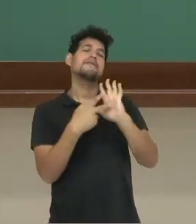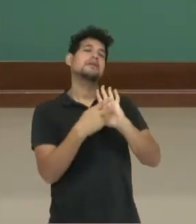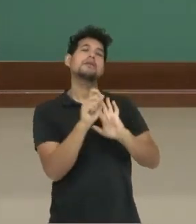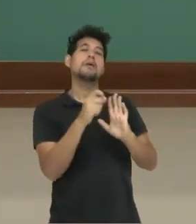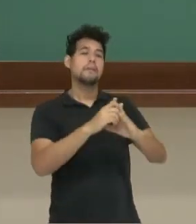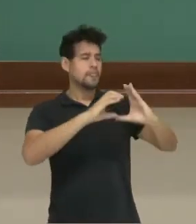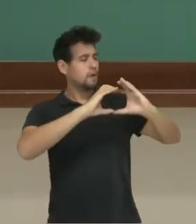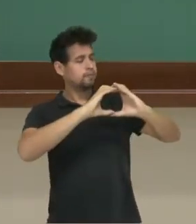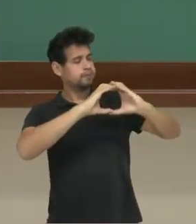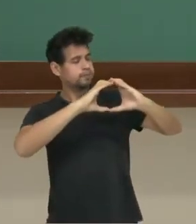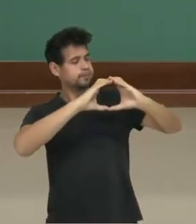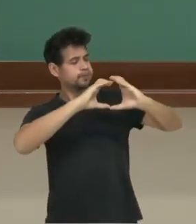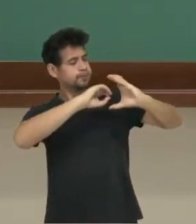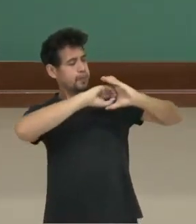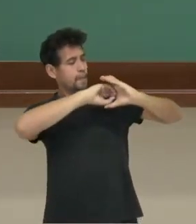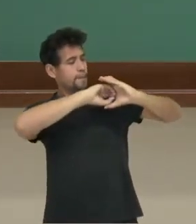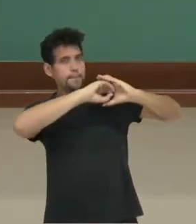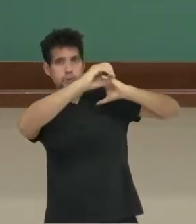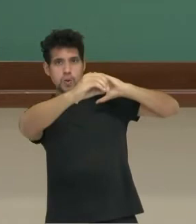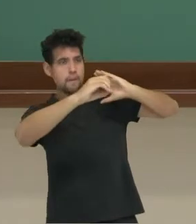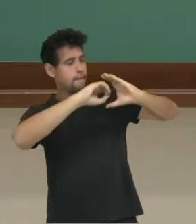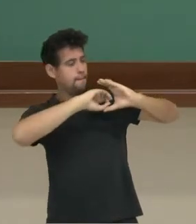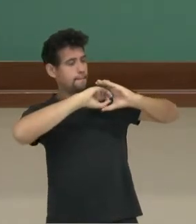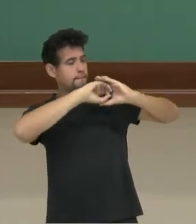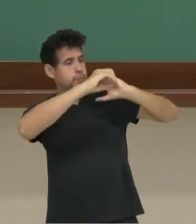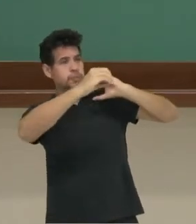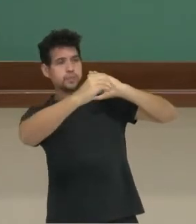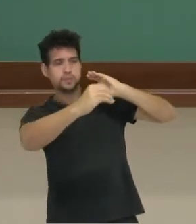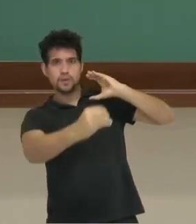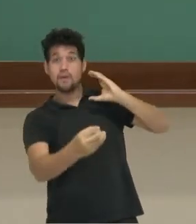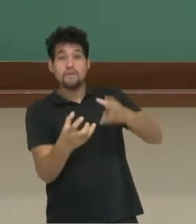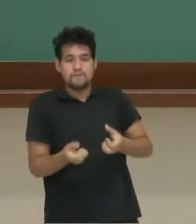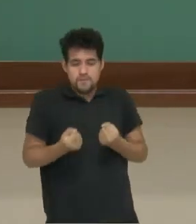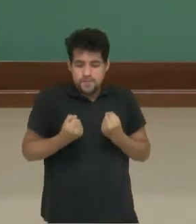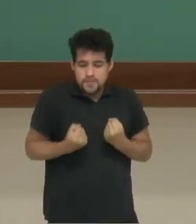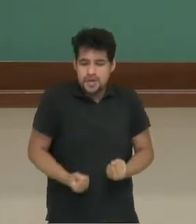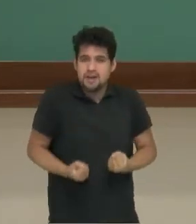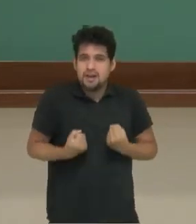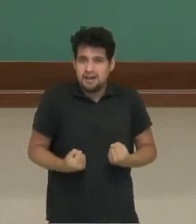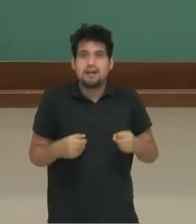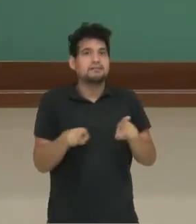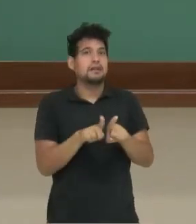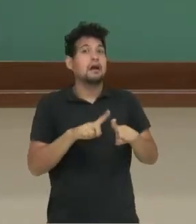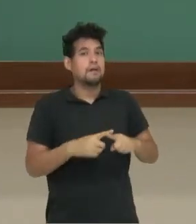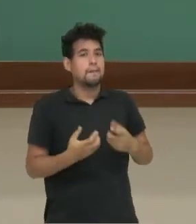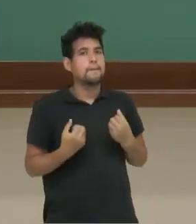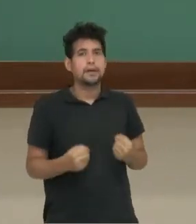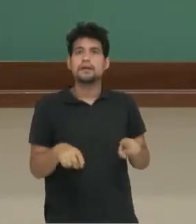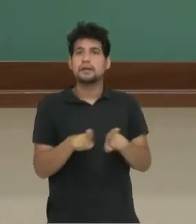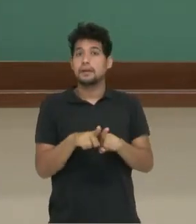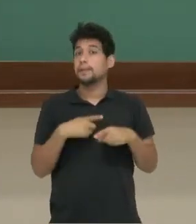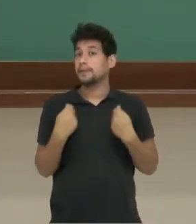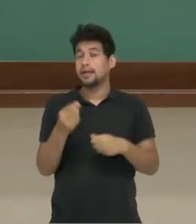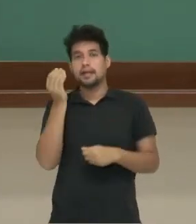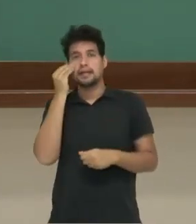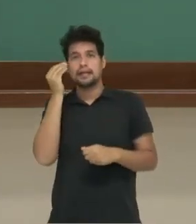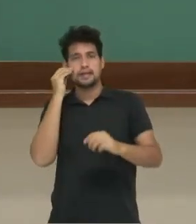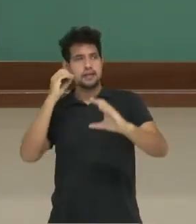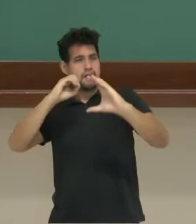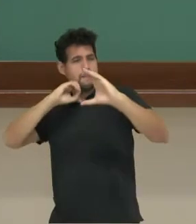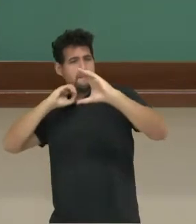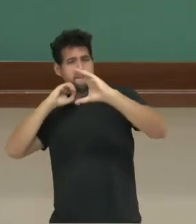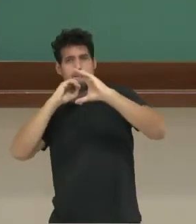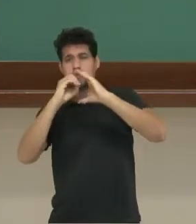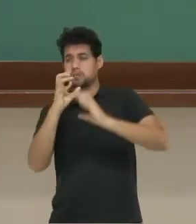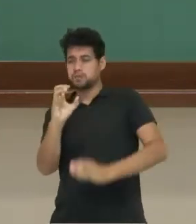uma bola, só que é muito pesada e de aço, tá? E é esse peso que o atleta tem que tentar arremessar o mais